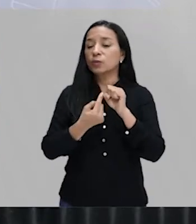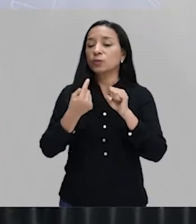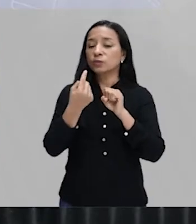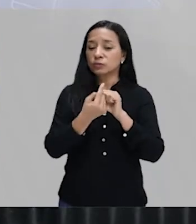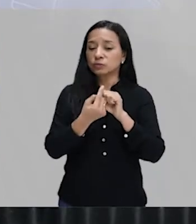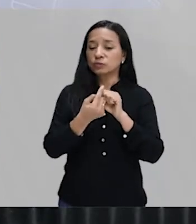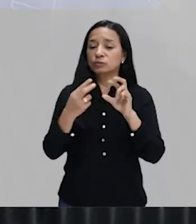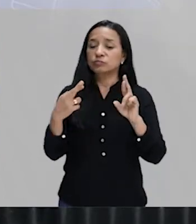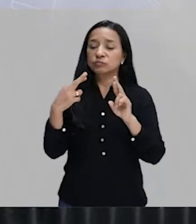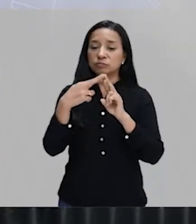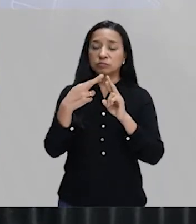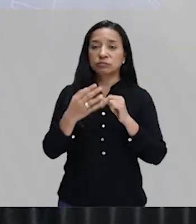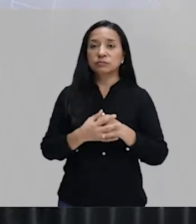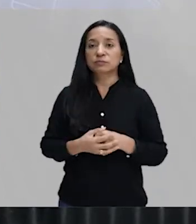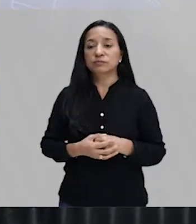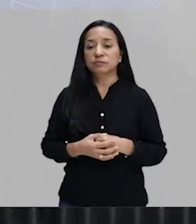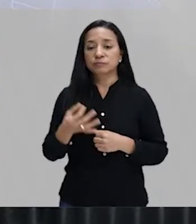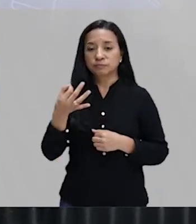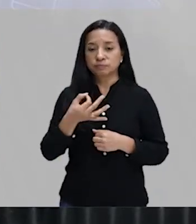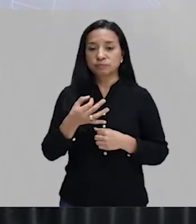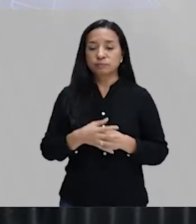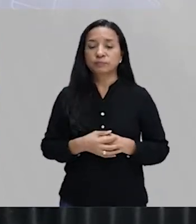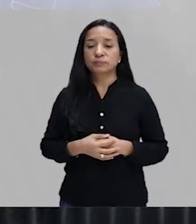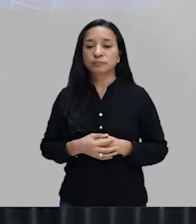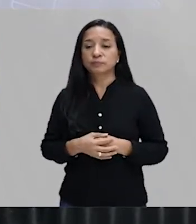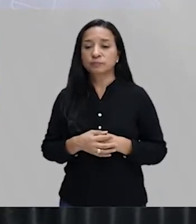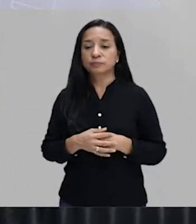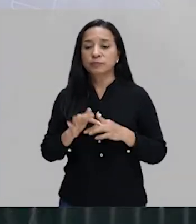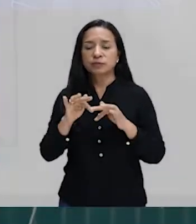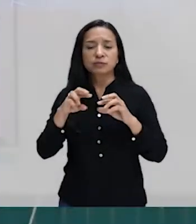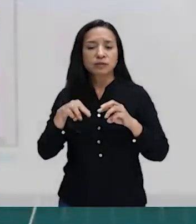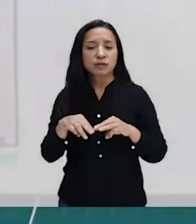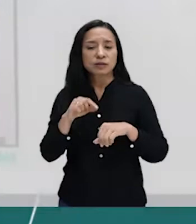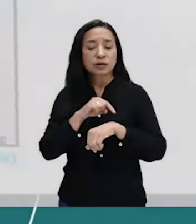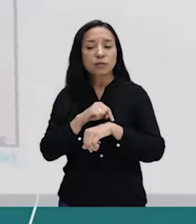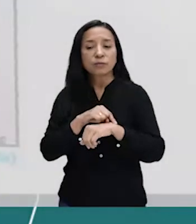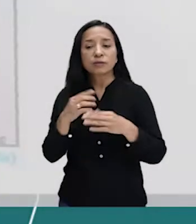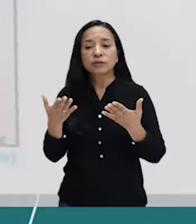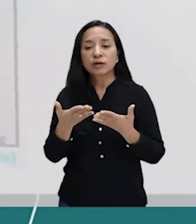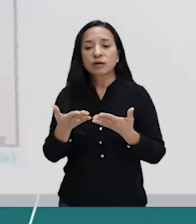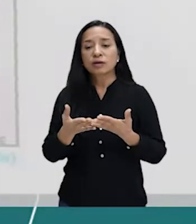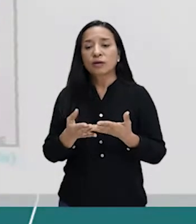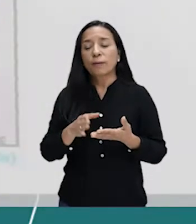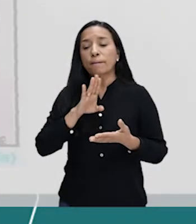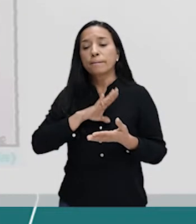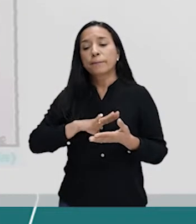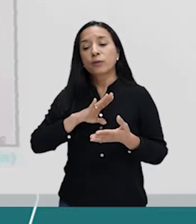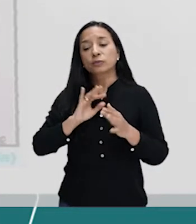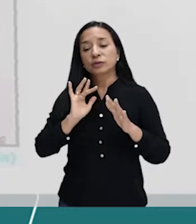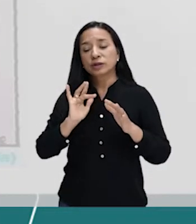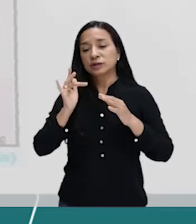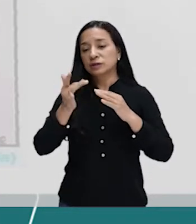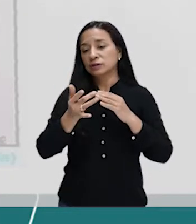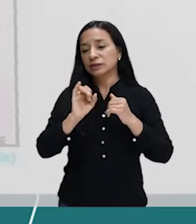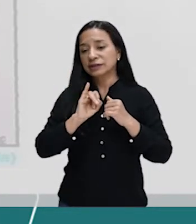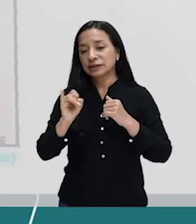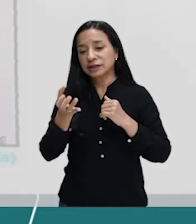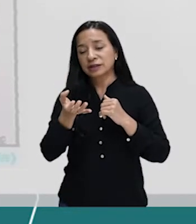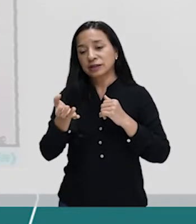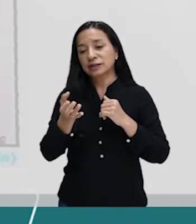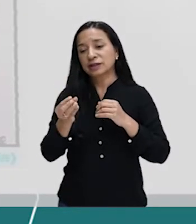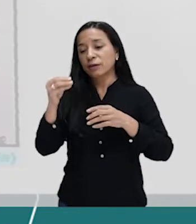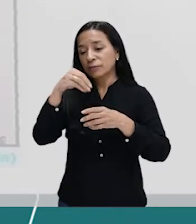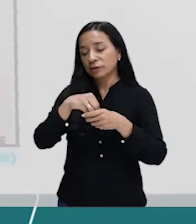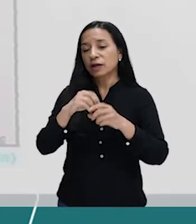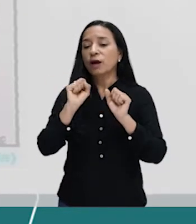está se referindo, certo? E para finalizar o nosso momento, o português nas redes, se vocês quiserem participar, vocês podem